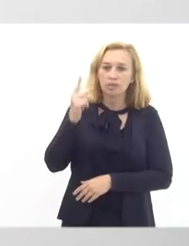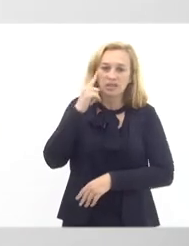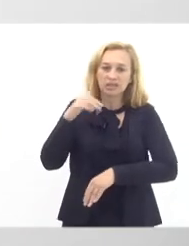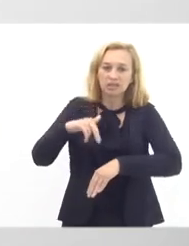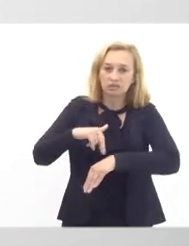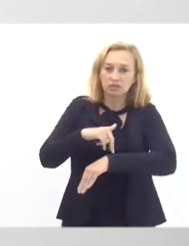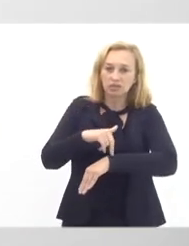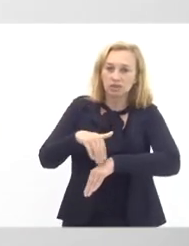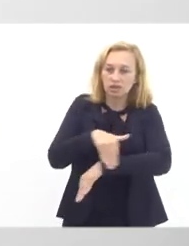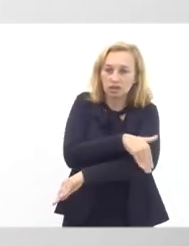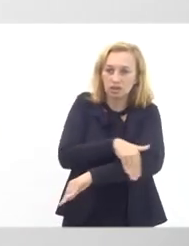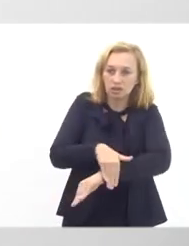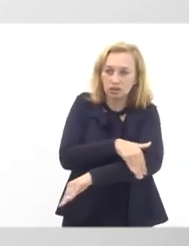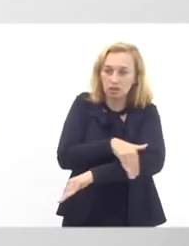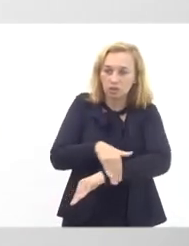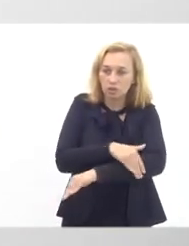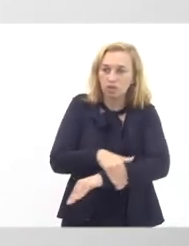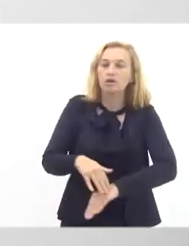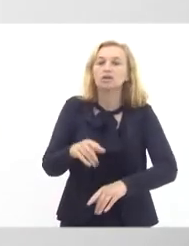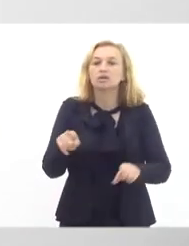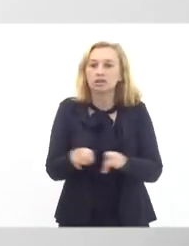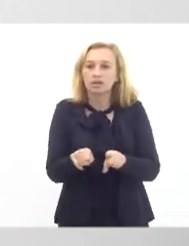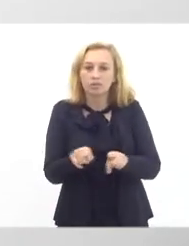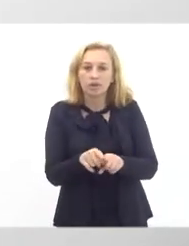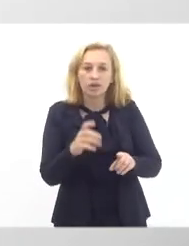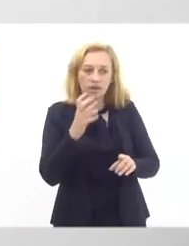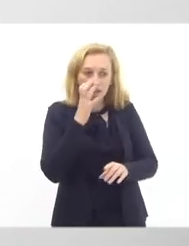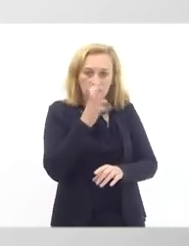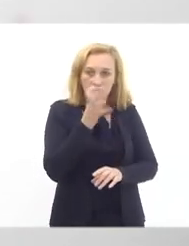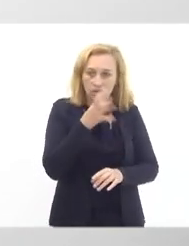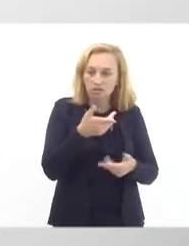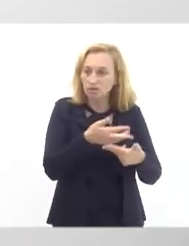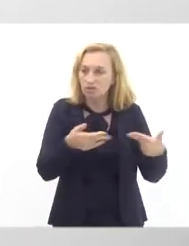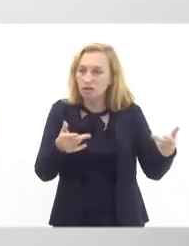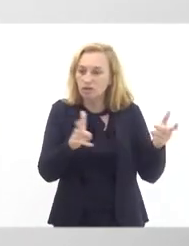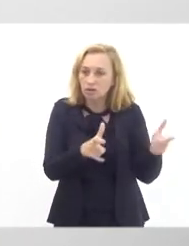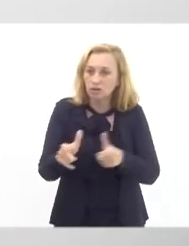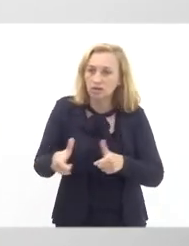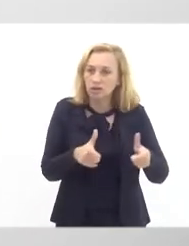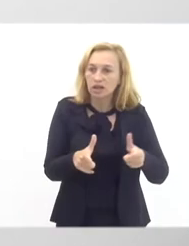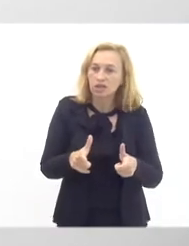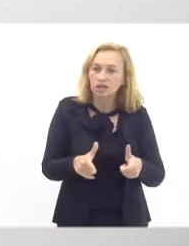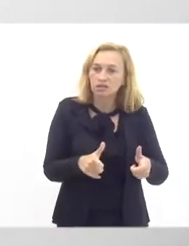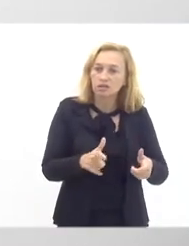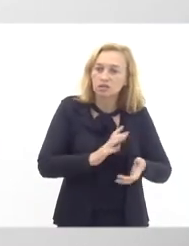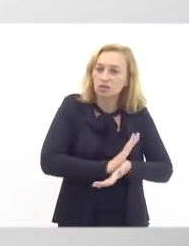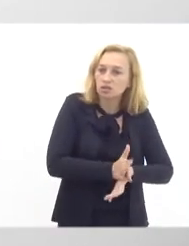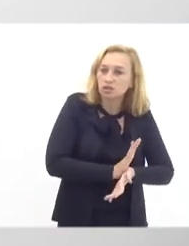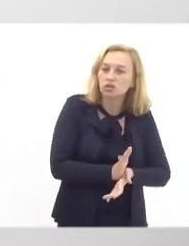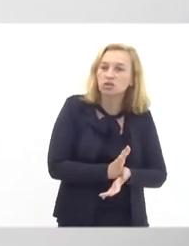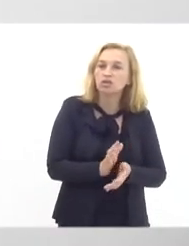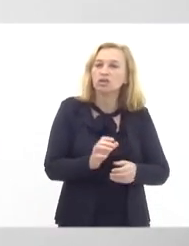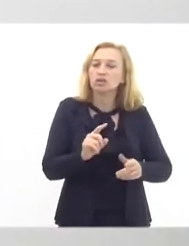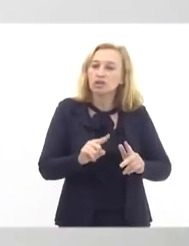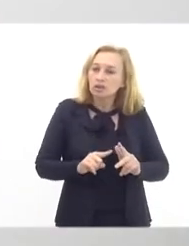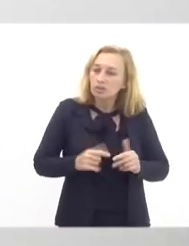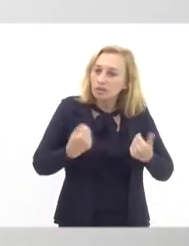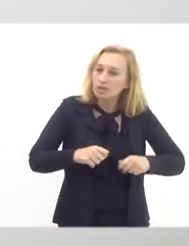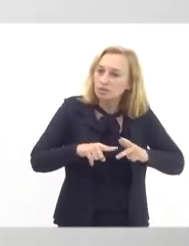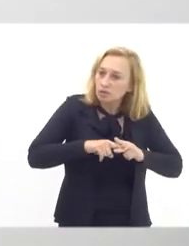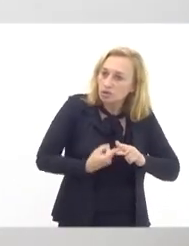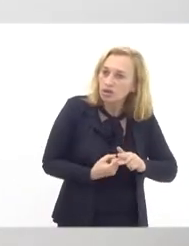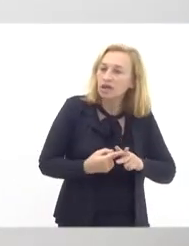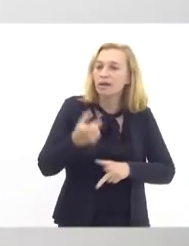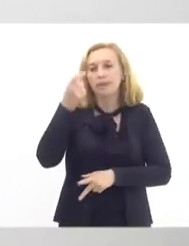Ele também trouxe aqui várias denúncias de patrimônios que estão sendo depredados, né? E reformar, e traz